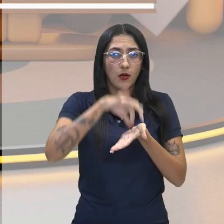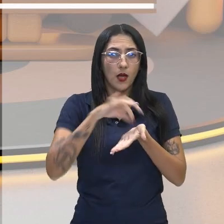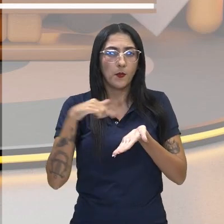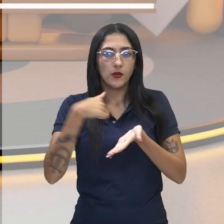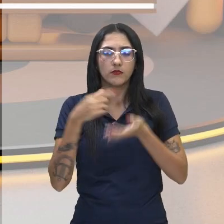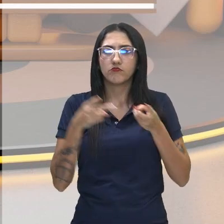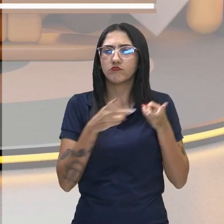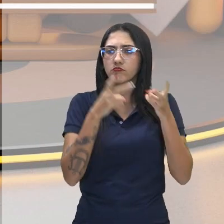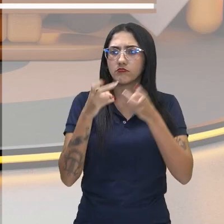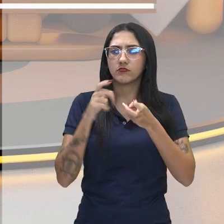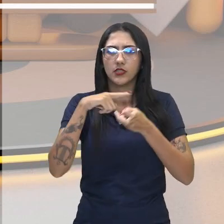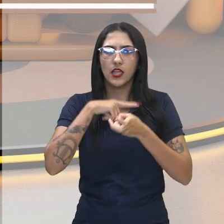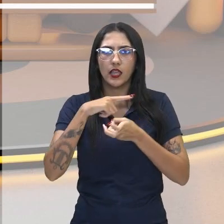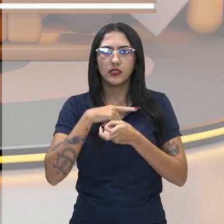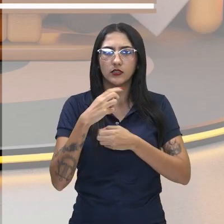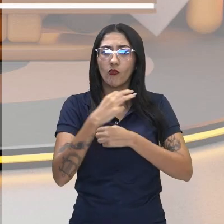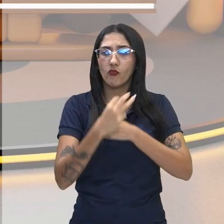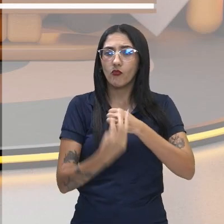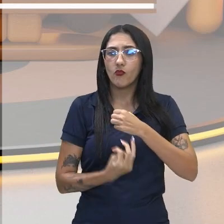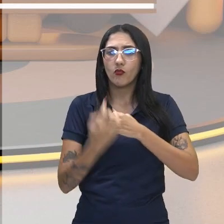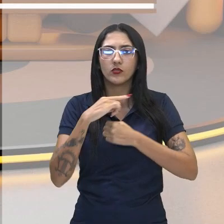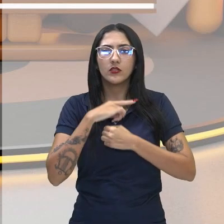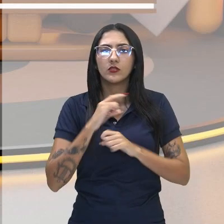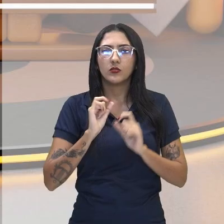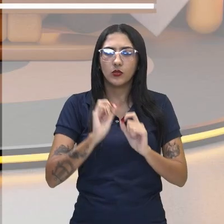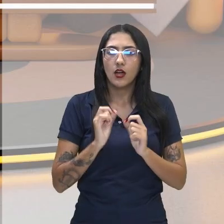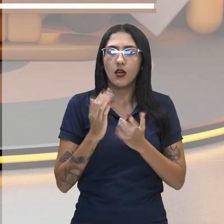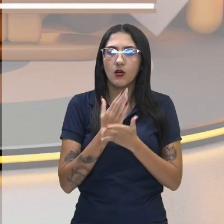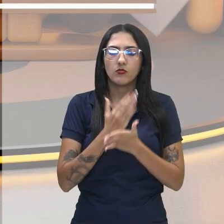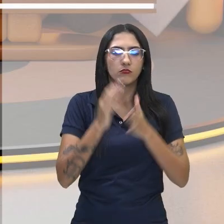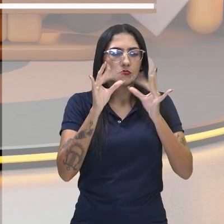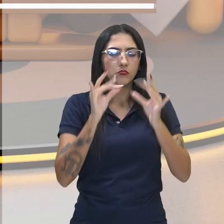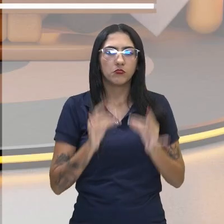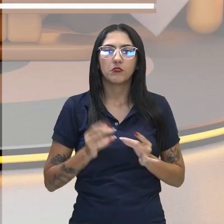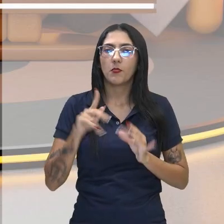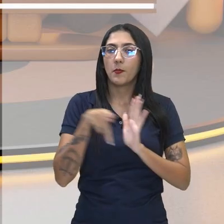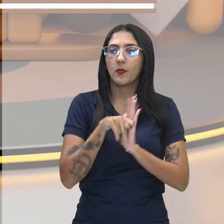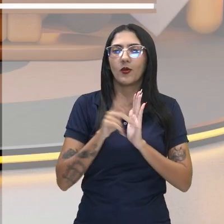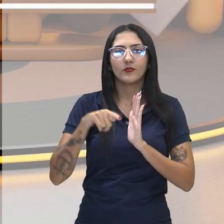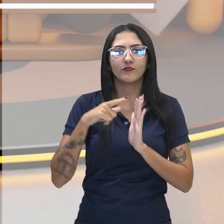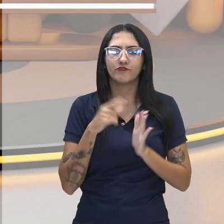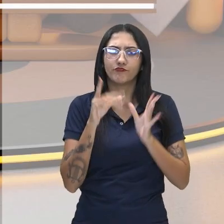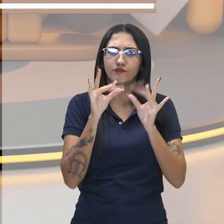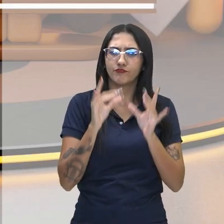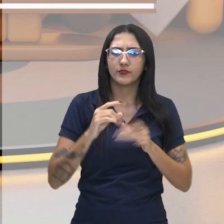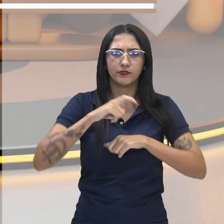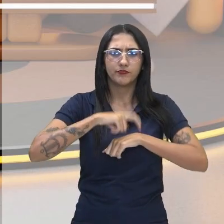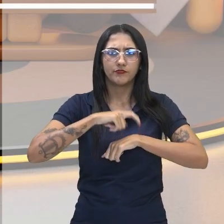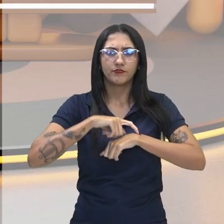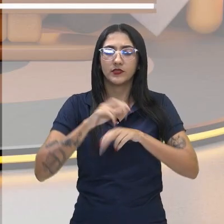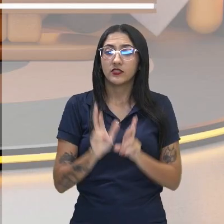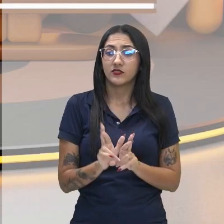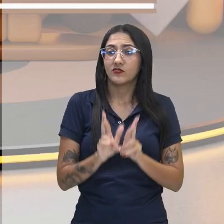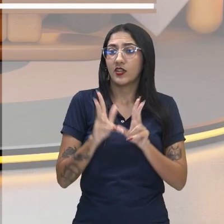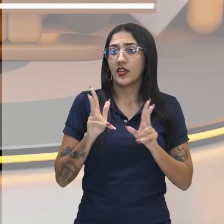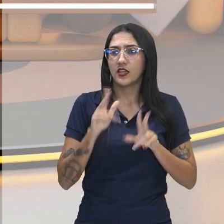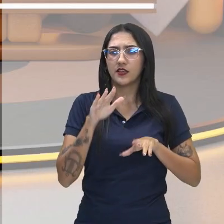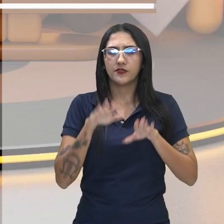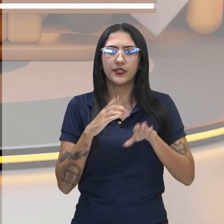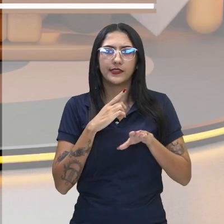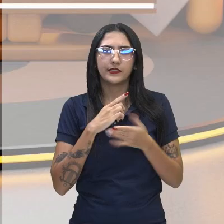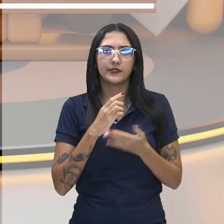em que esses fusos a gente tem ali a numeração diferente, Eu tenho 0, aí eu tenho